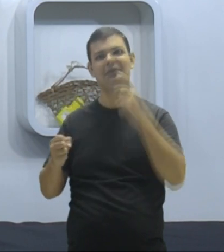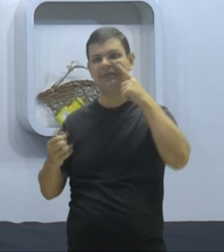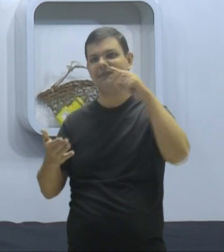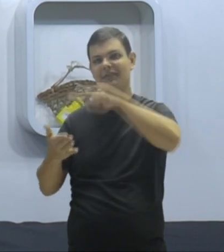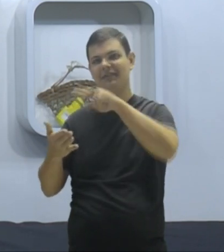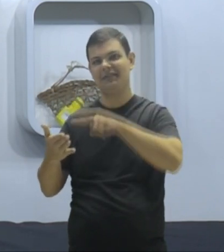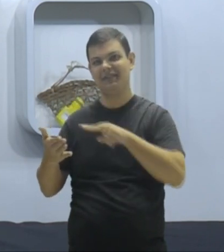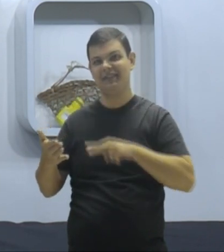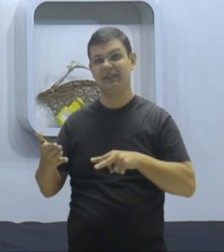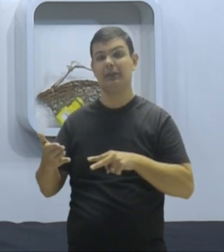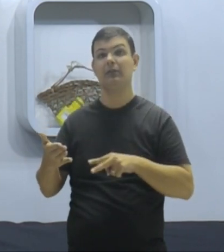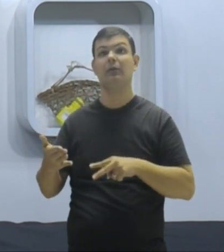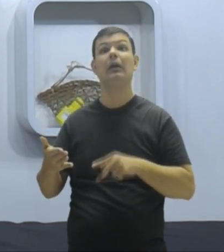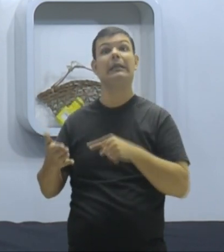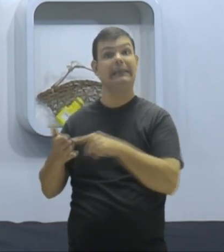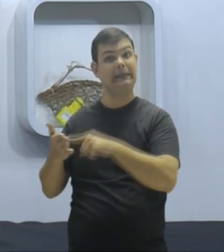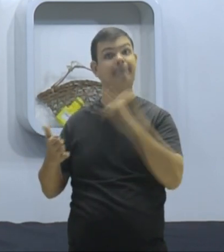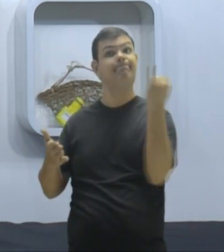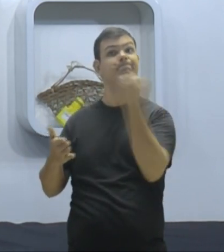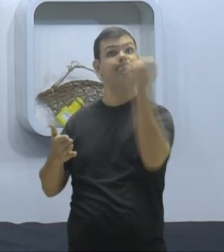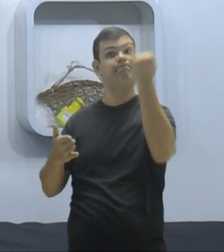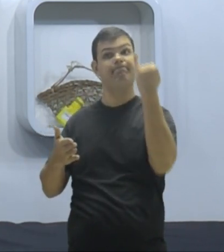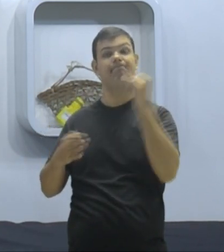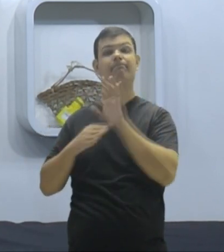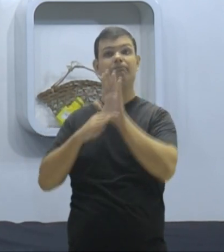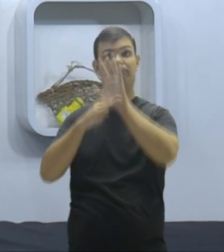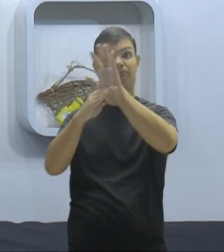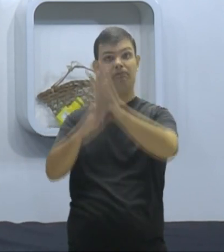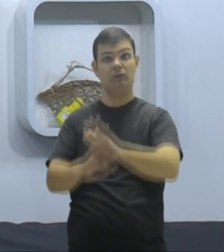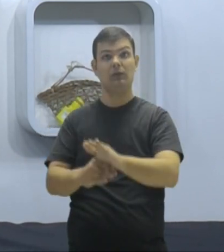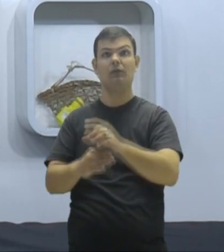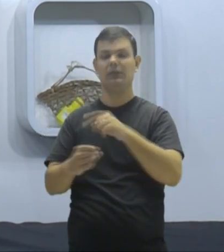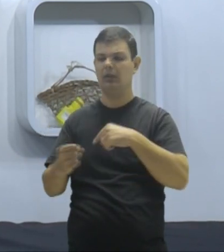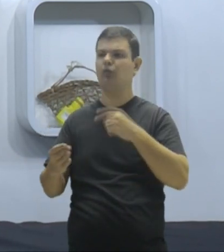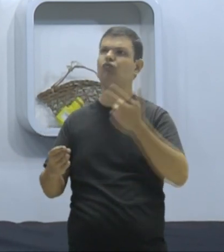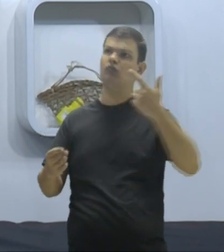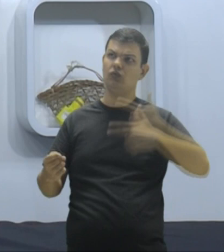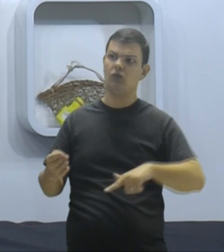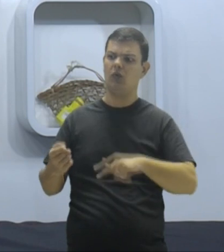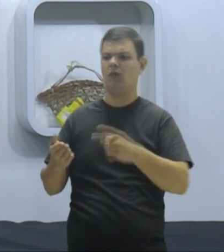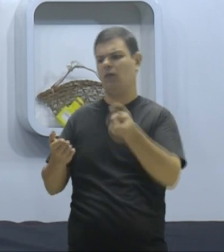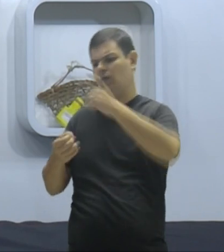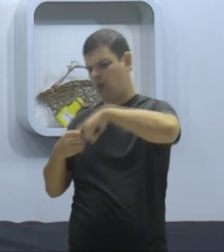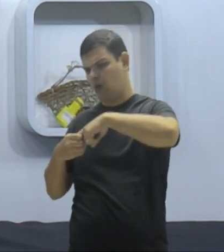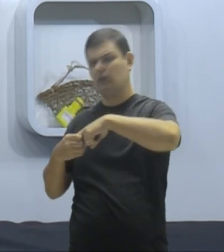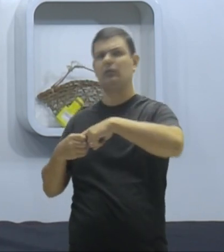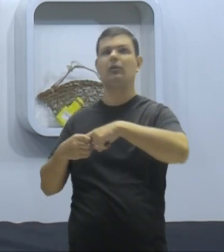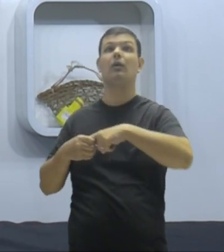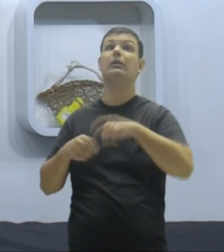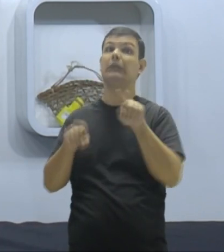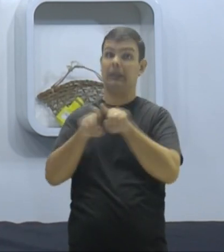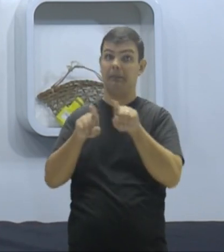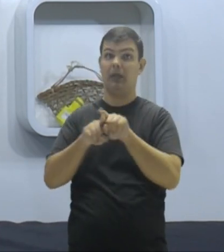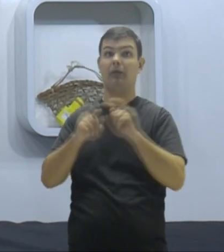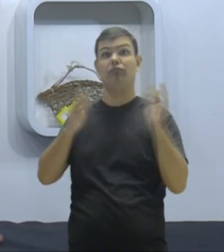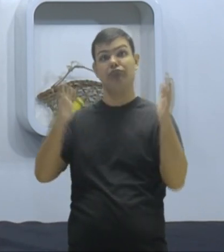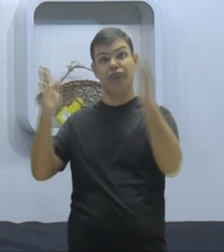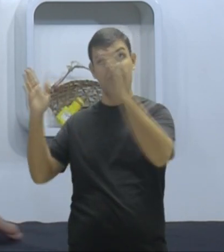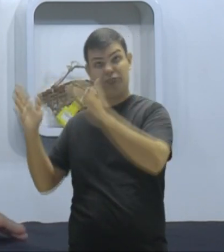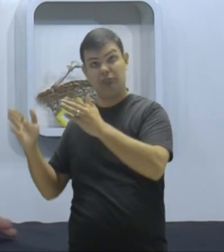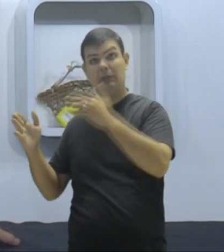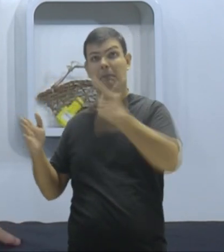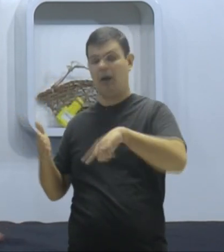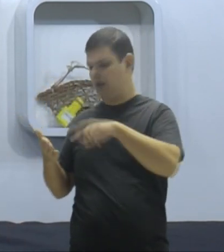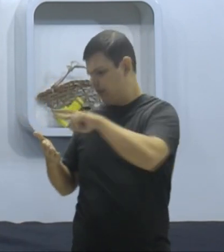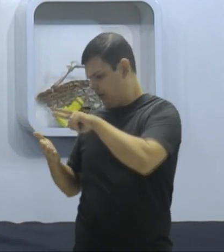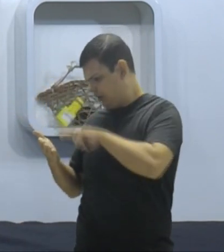Não esqueça, o livro didático é um importante recurso que você pode rever, assistir o vídeo e acompanhar no seu livro. E o livro didático você